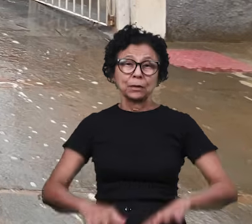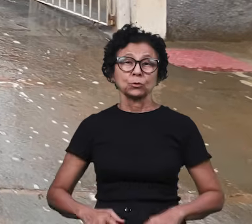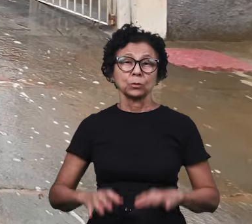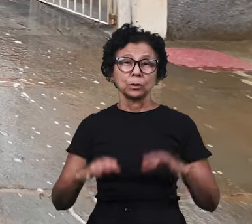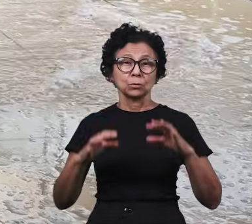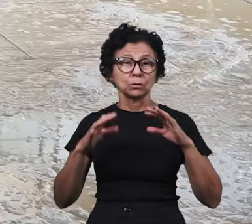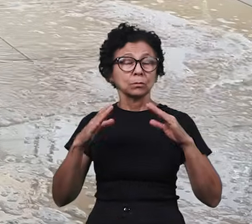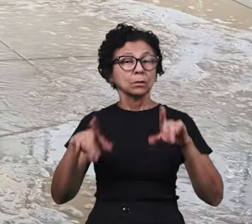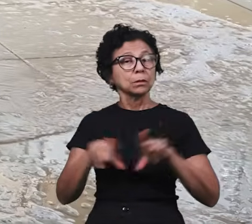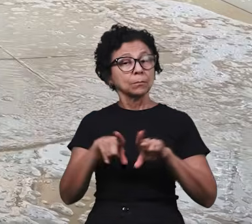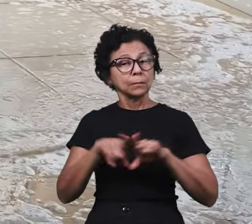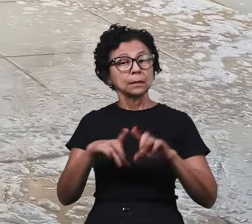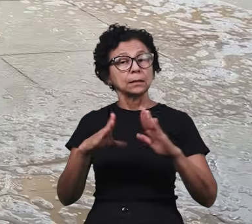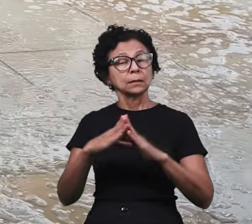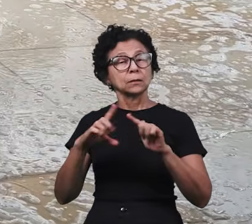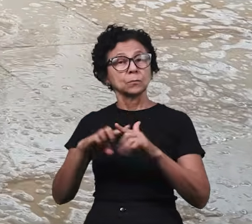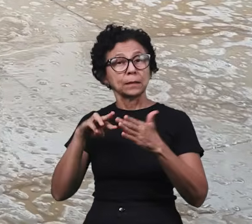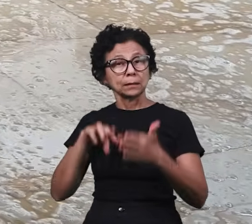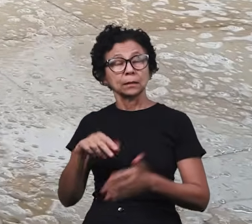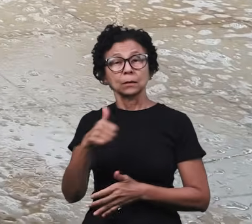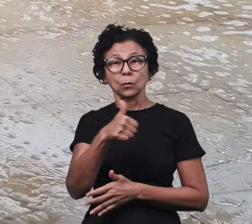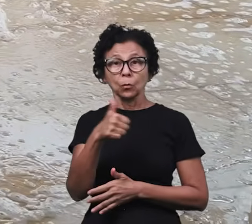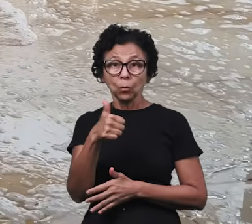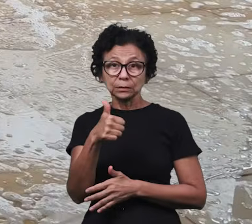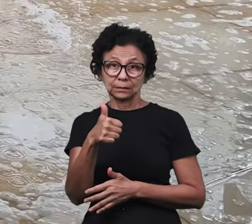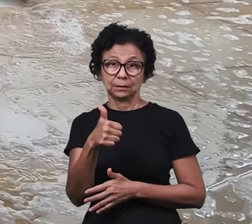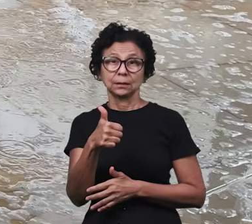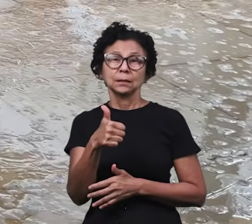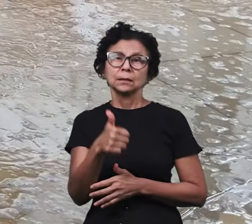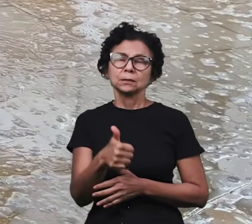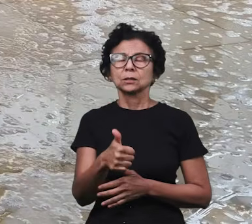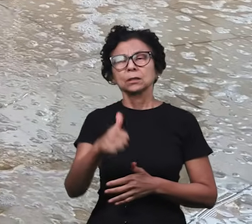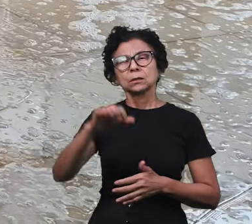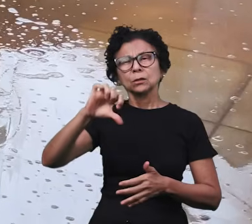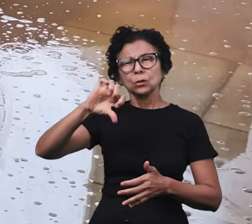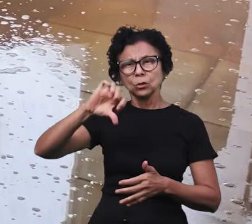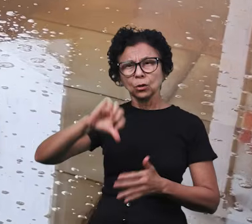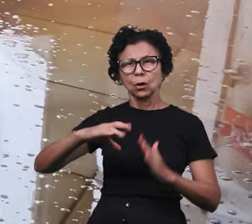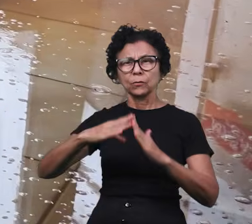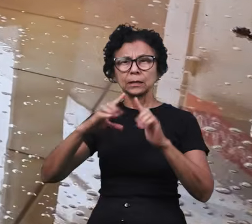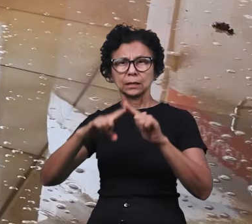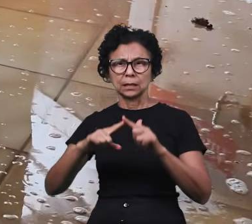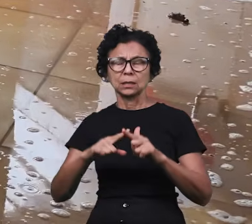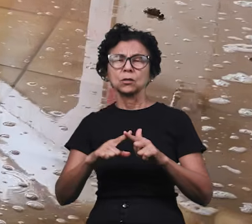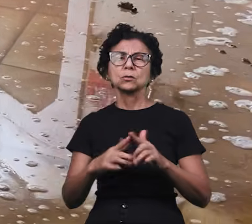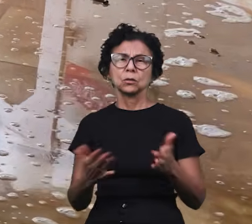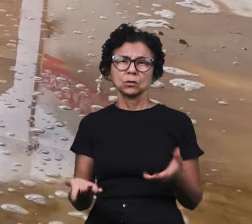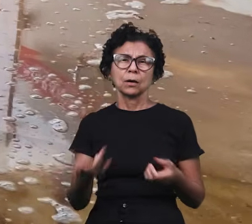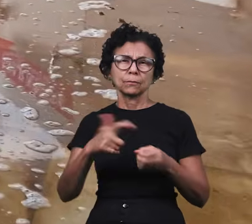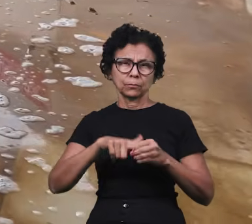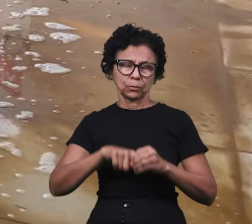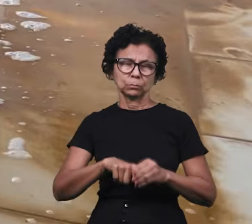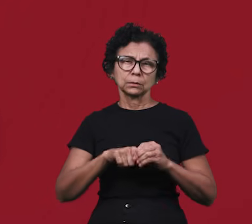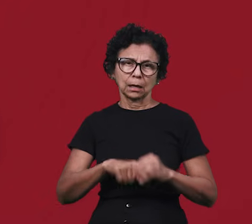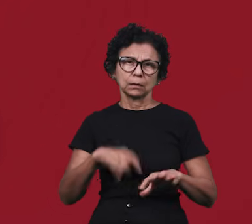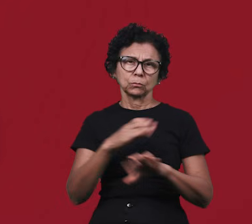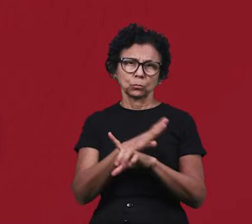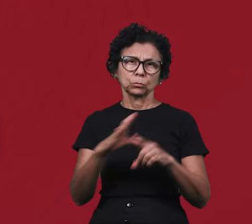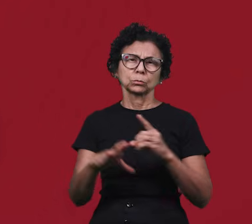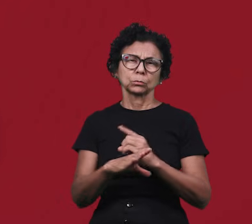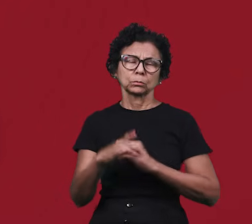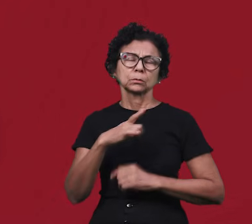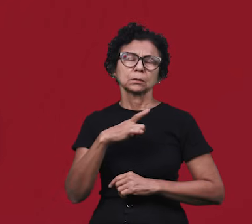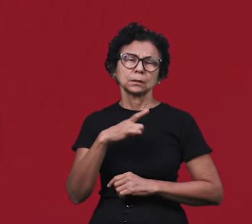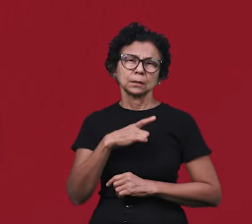também foram afetadas. Dos 11 templos que foram atingidos, 9 já retornaram aos cultos e 2 ainda passam